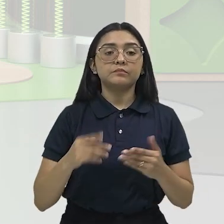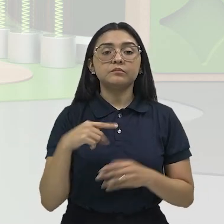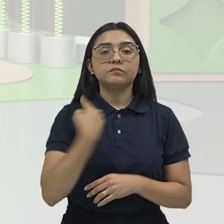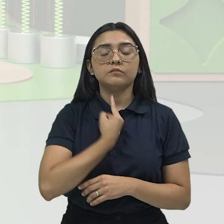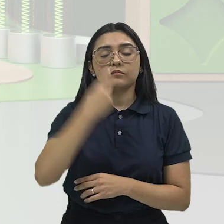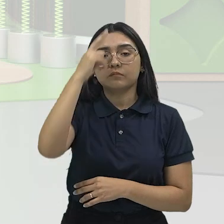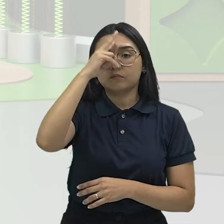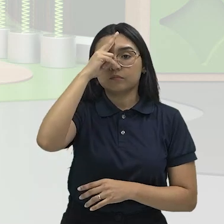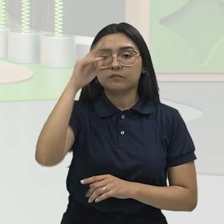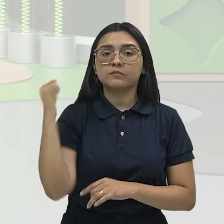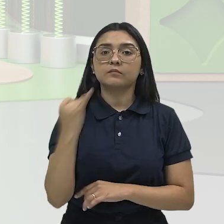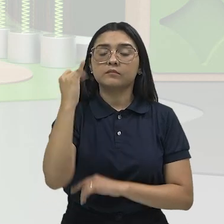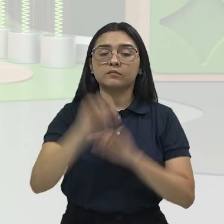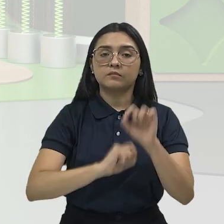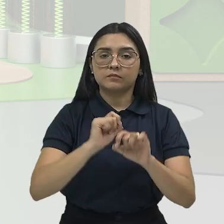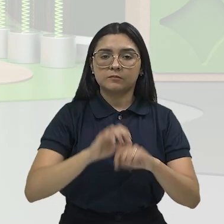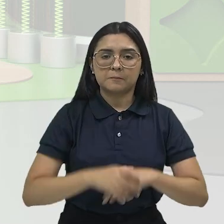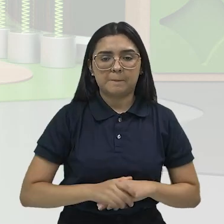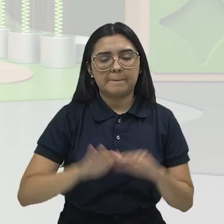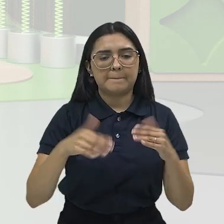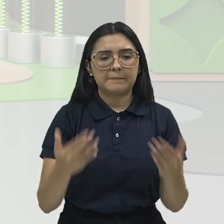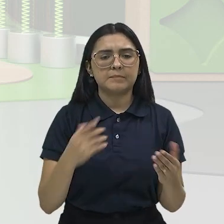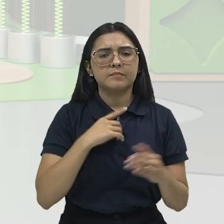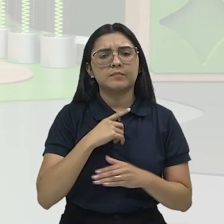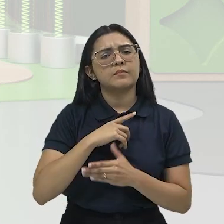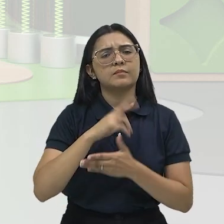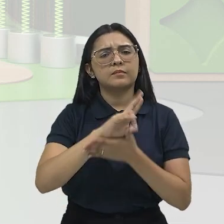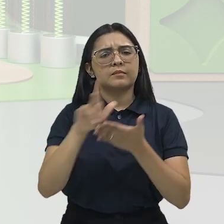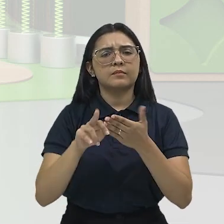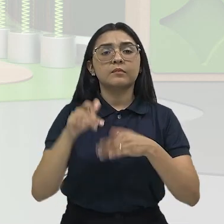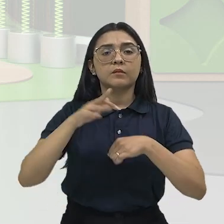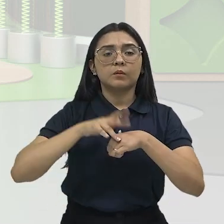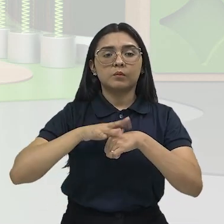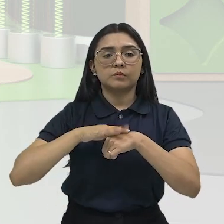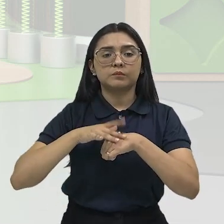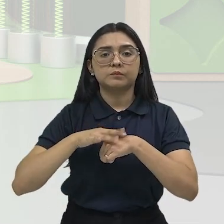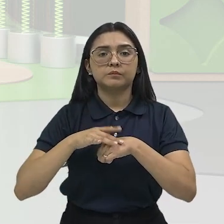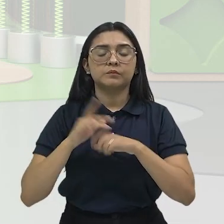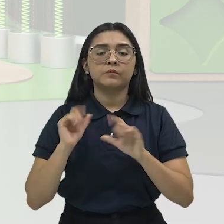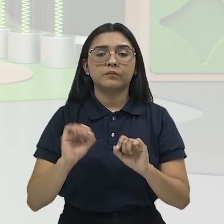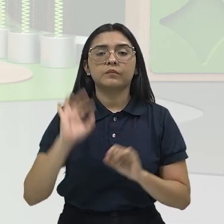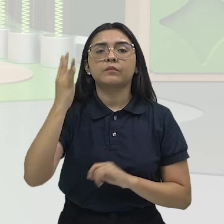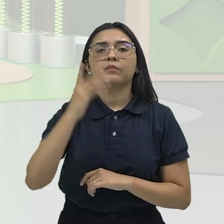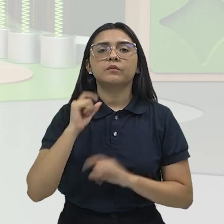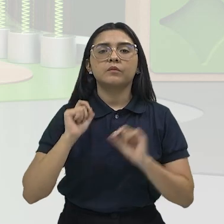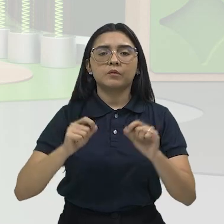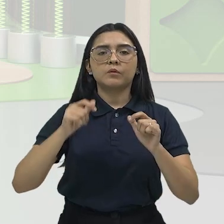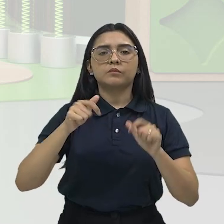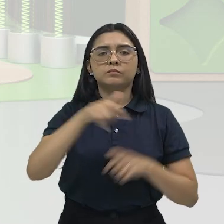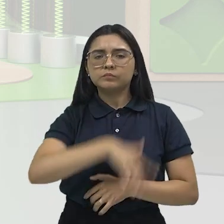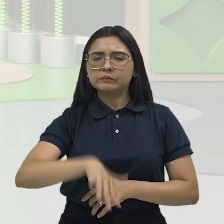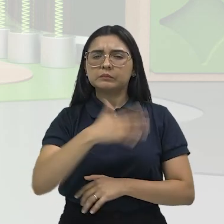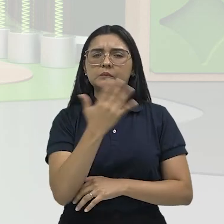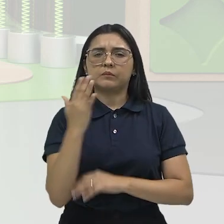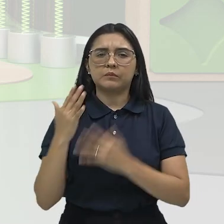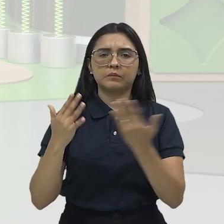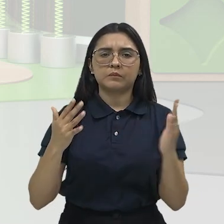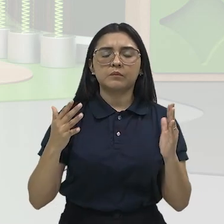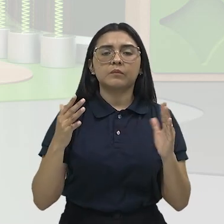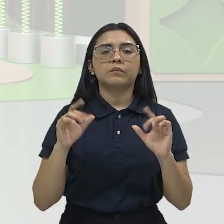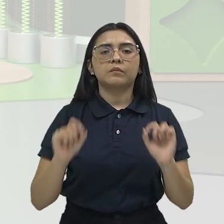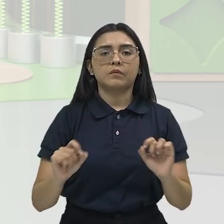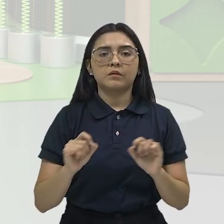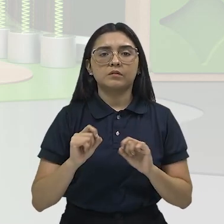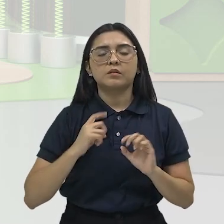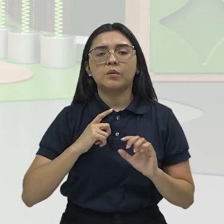bem importante, né? No caso aí, essas doenças, elas vão ocorrer naturalmente no ambiente silvestre. Não a doença